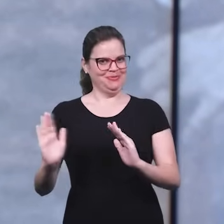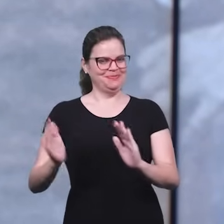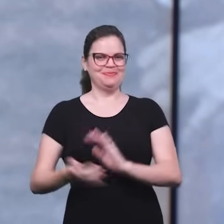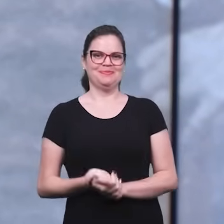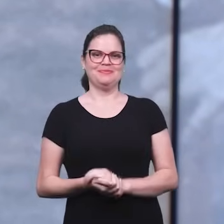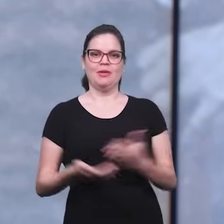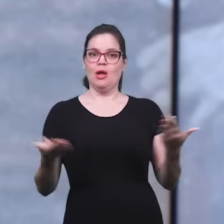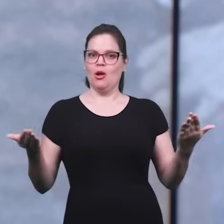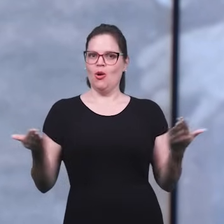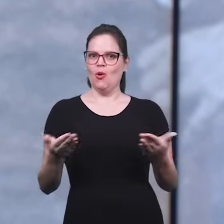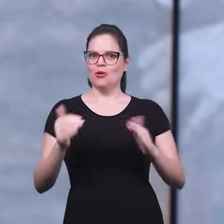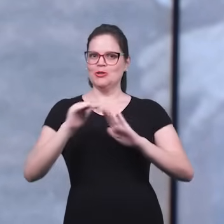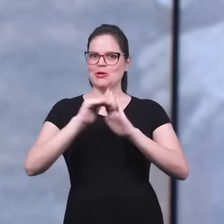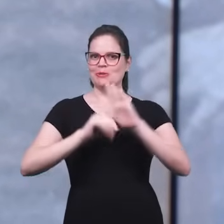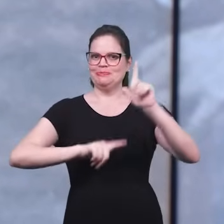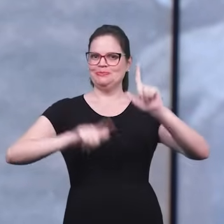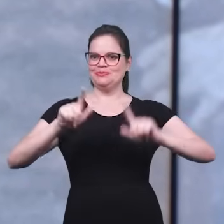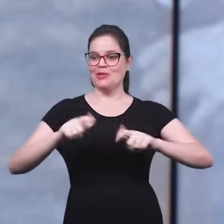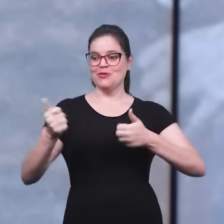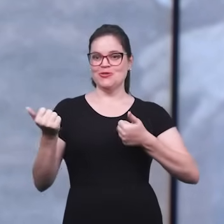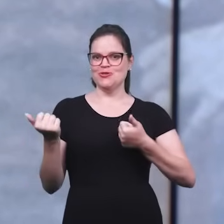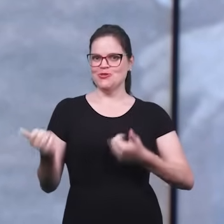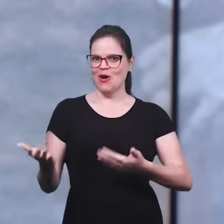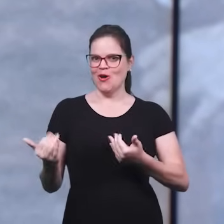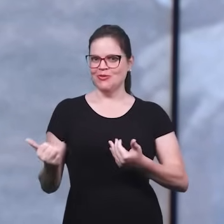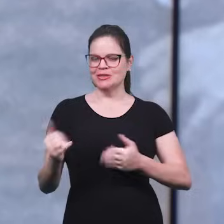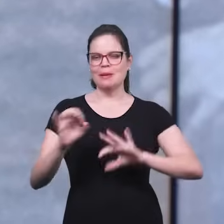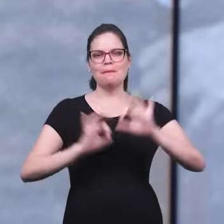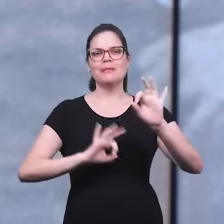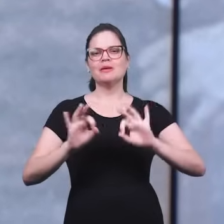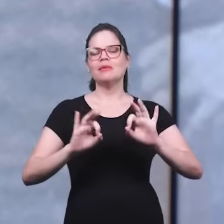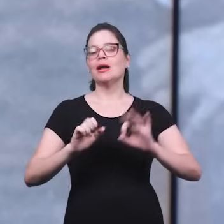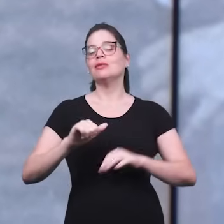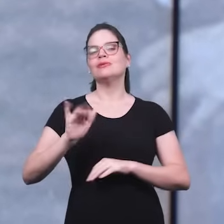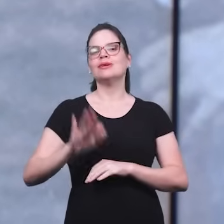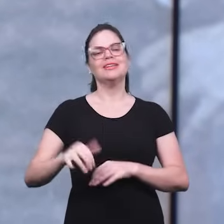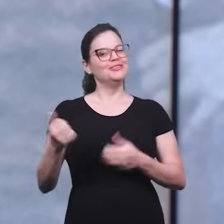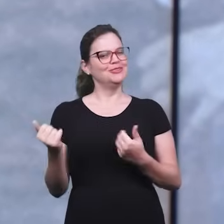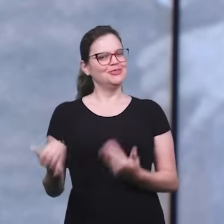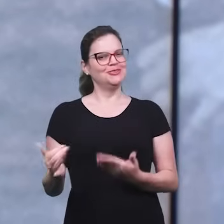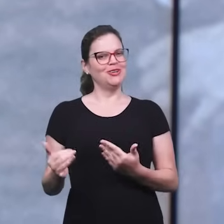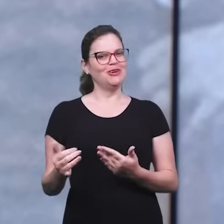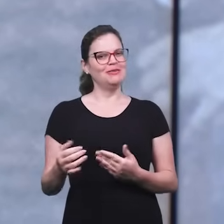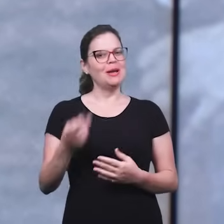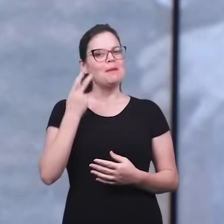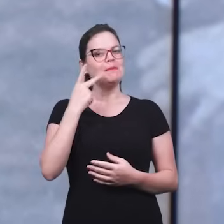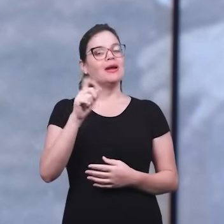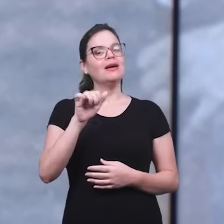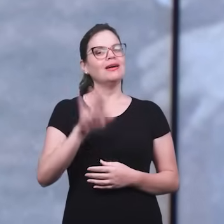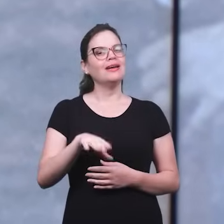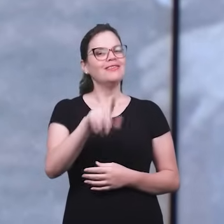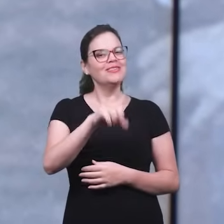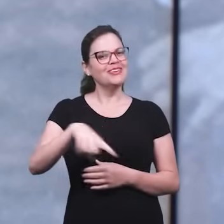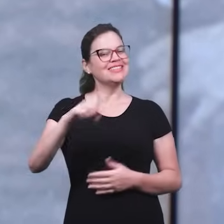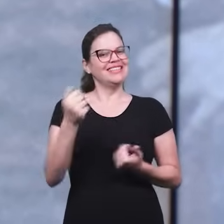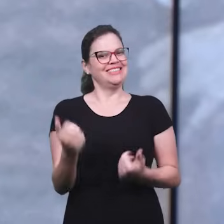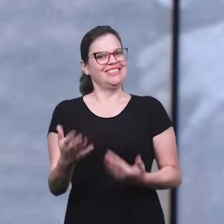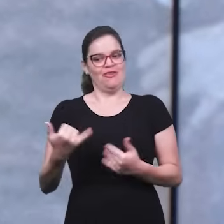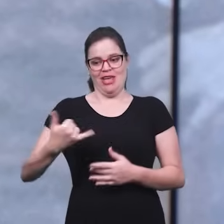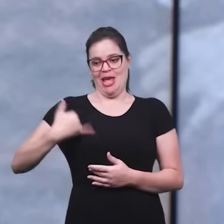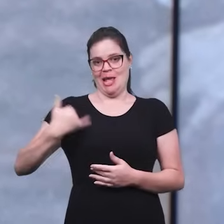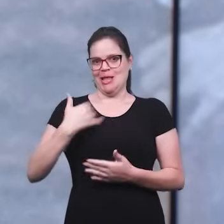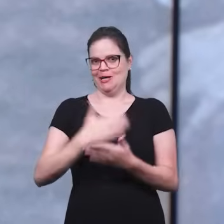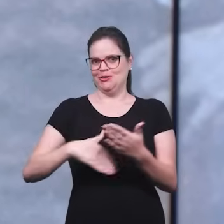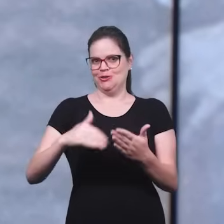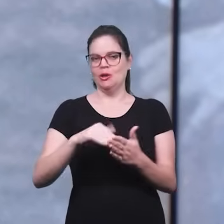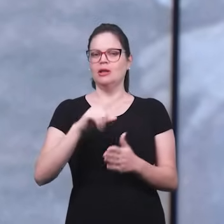programa de jovens feito por jovens, para você, jovem, de todas as idades. Olha só, eu tenho sido